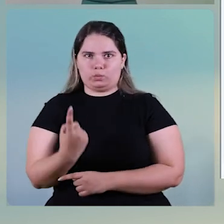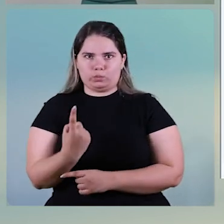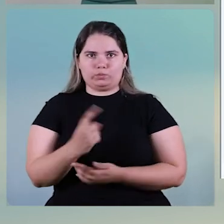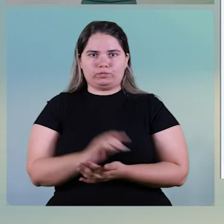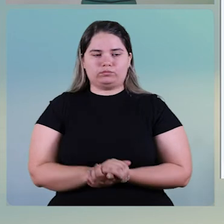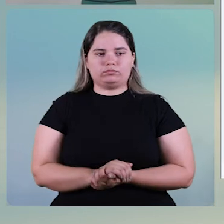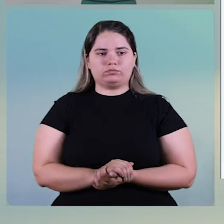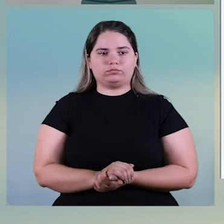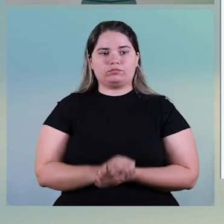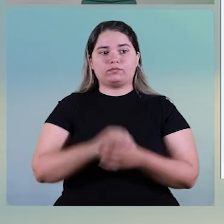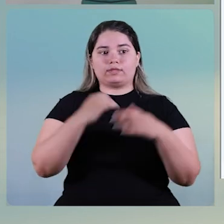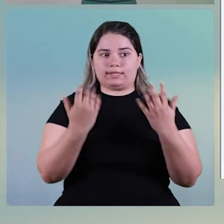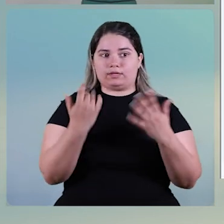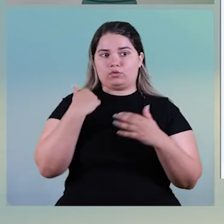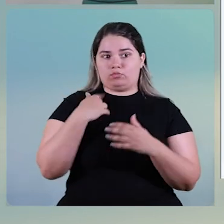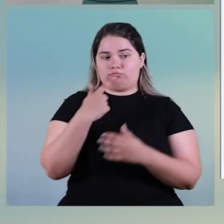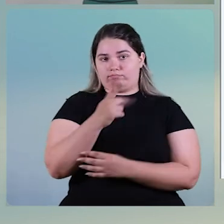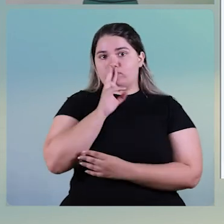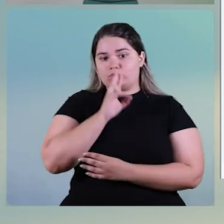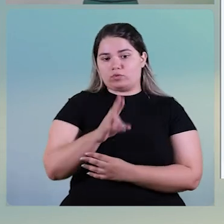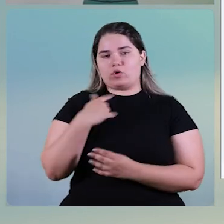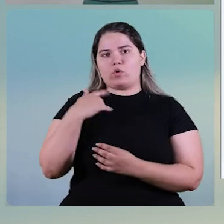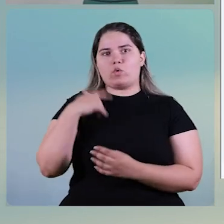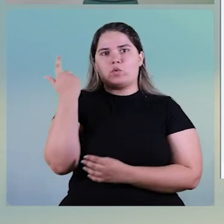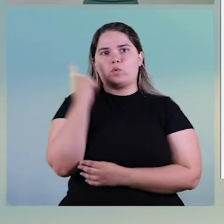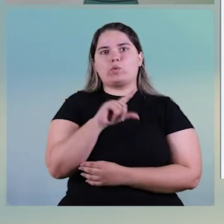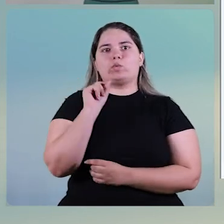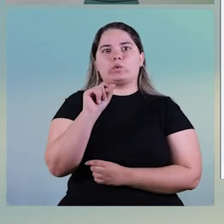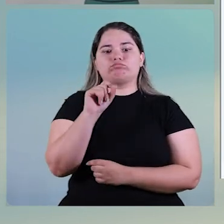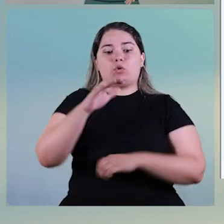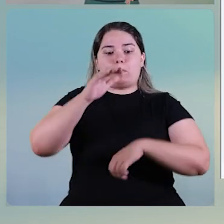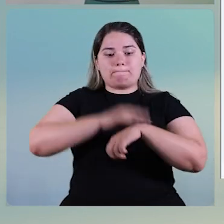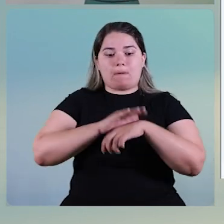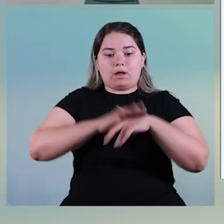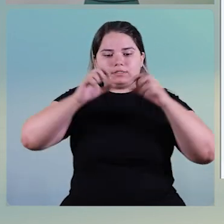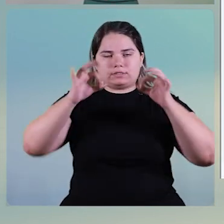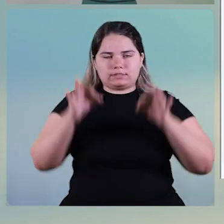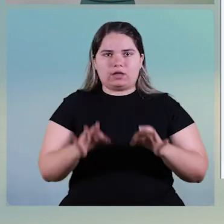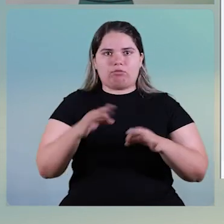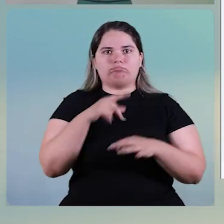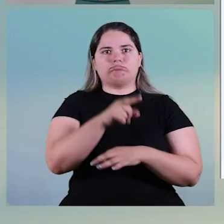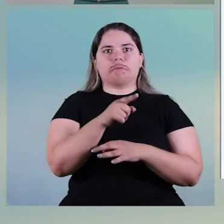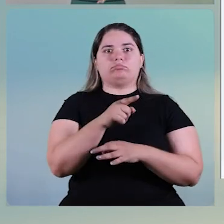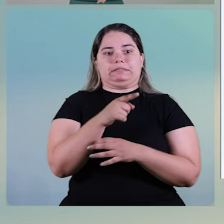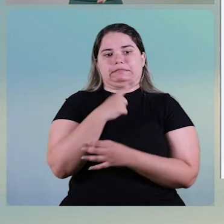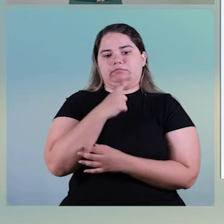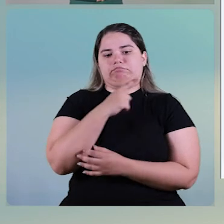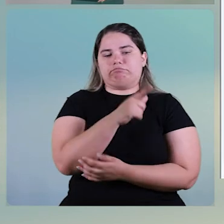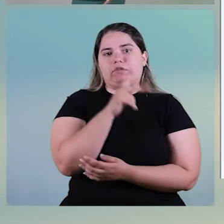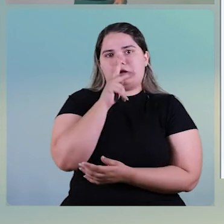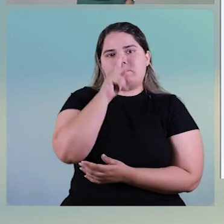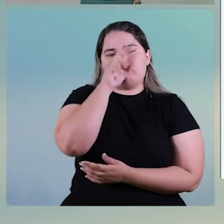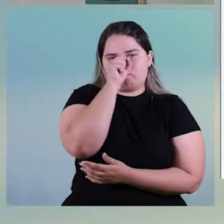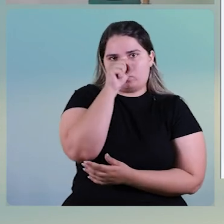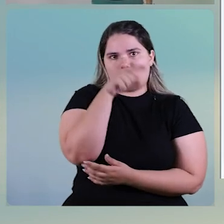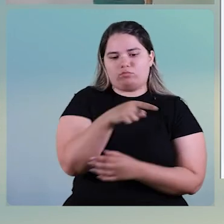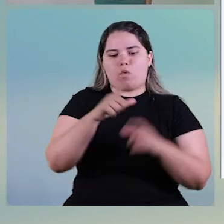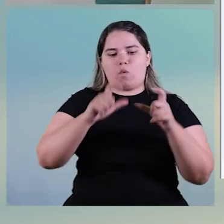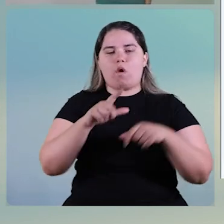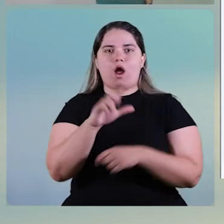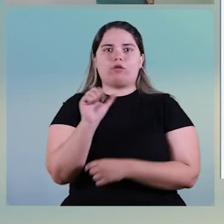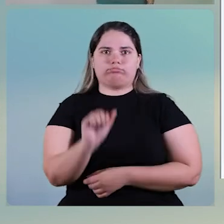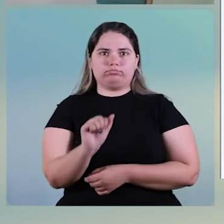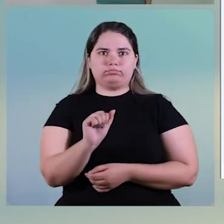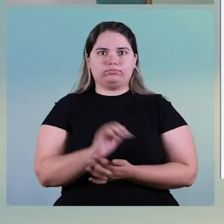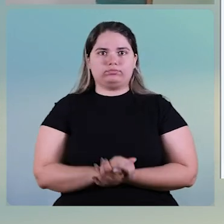de rotação, eu tenho o momento provocado pela força F1 em relação ao ponto A. O momento de F2 em relação